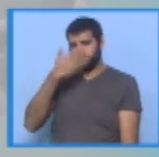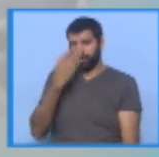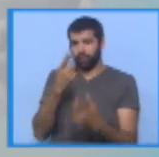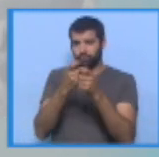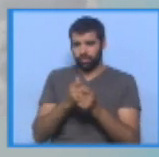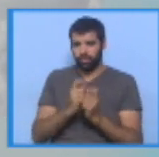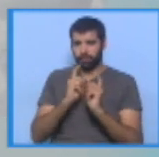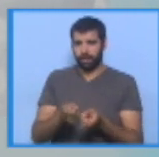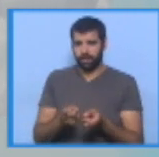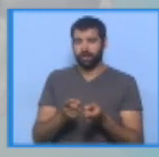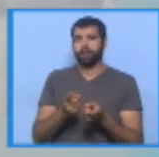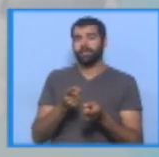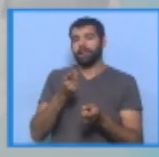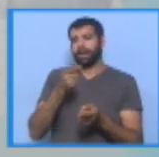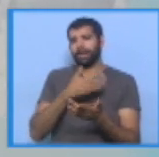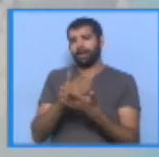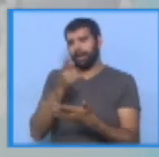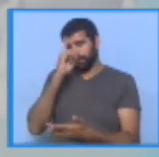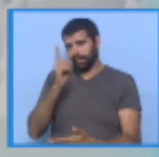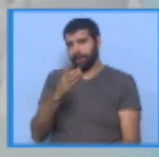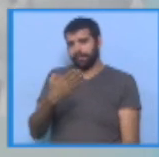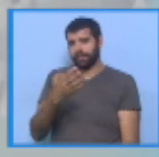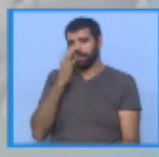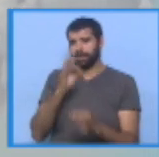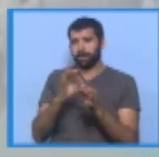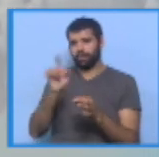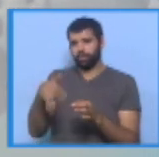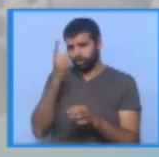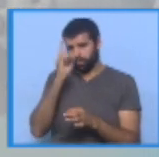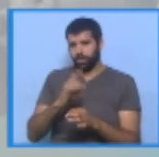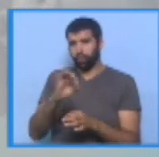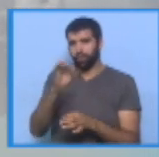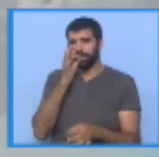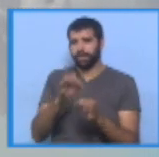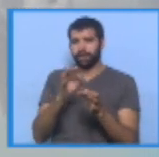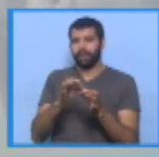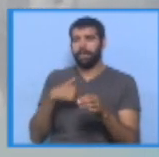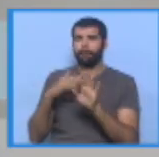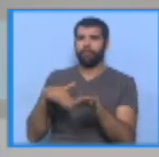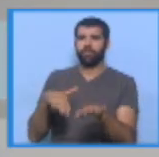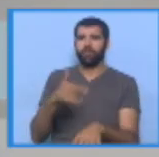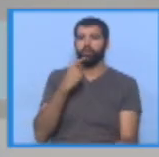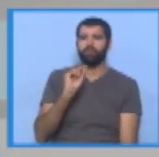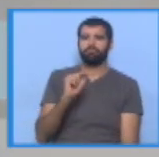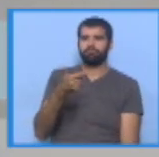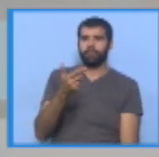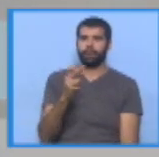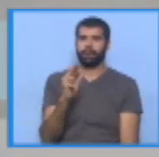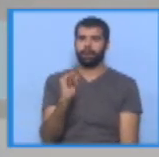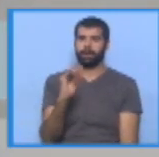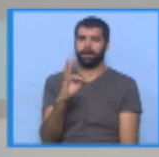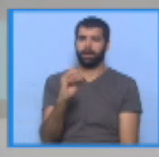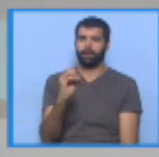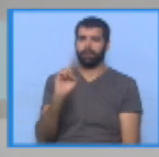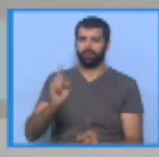7 Exatamente. De setembro e no dia 8 há a procissão do Triunfo. Do Triunfo, assim chamada, começou em